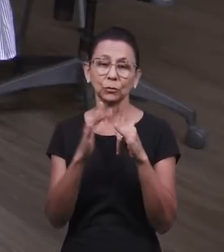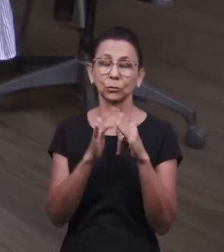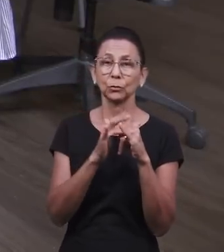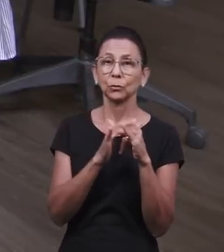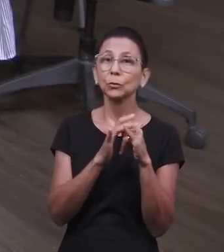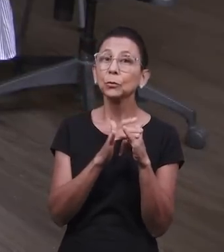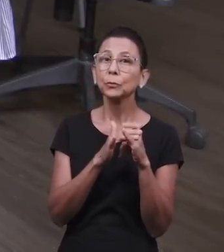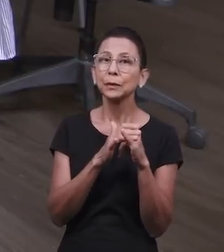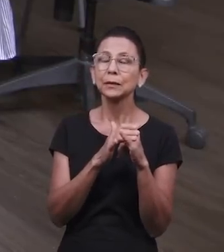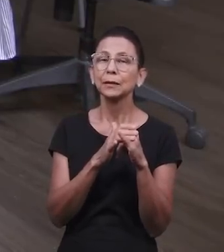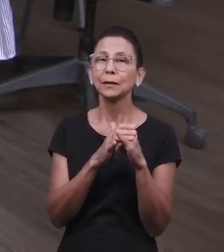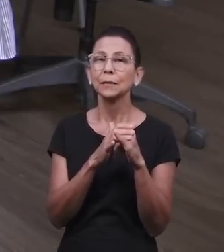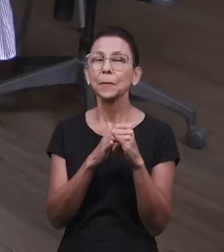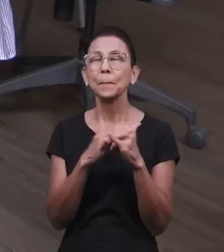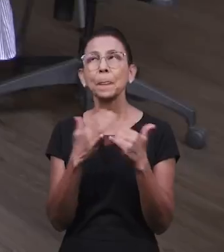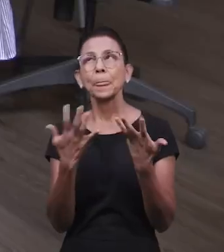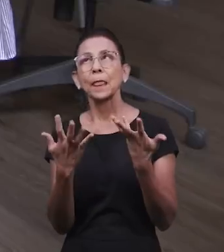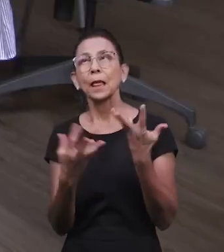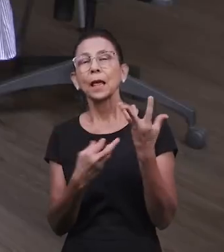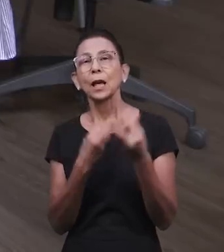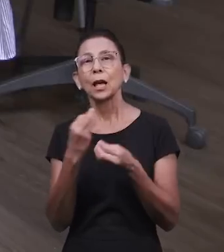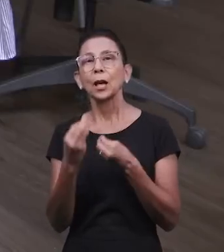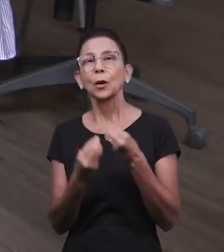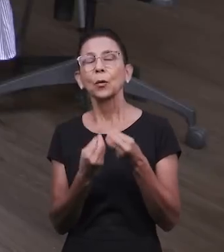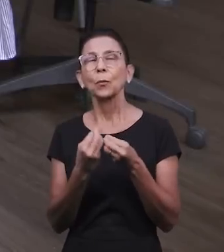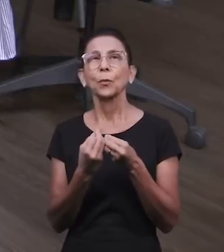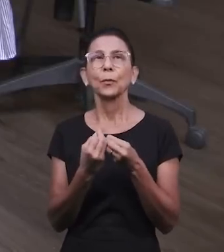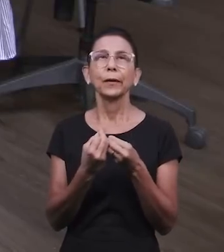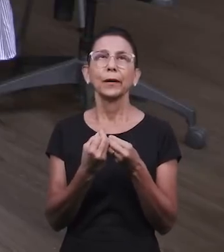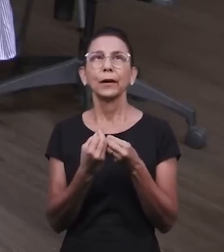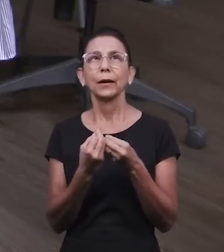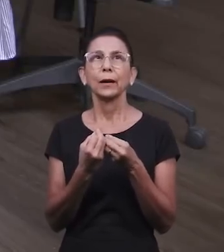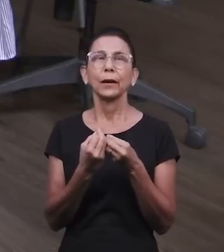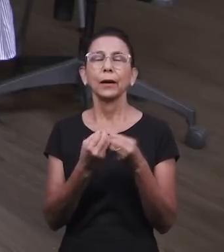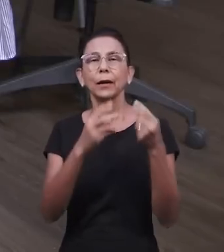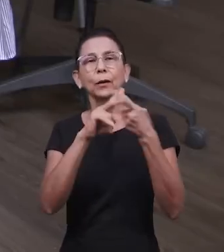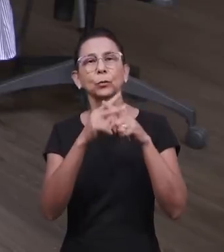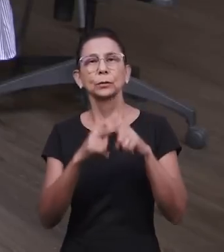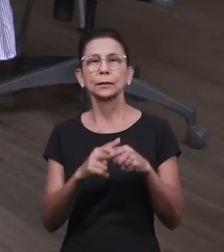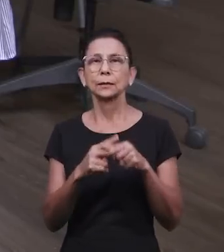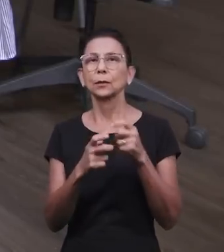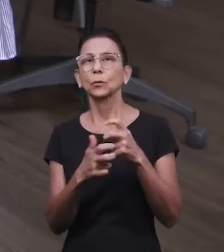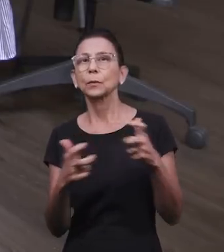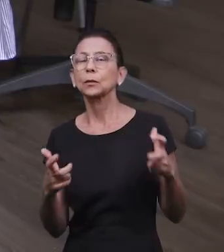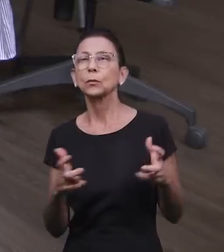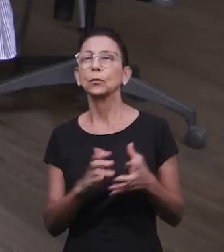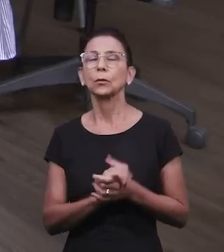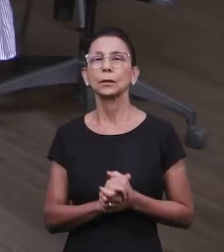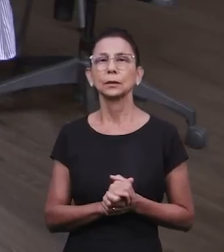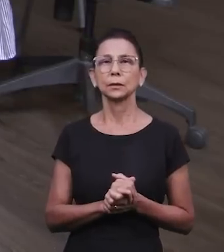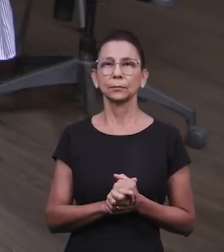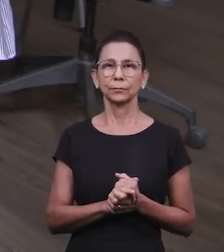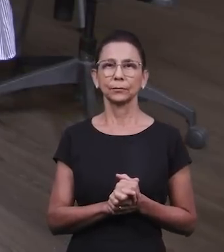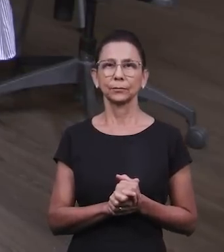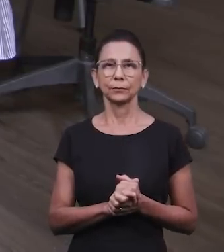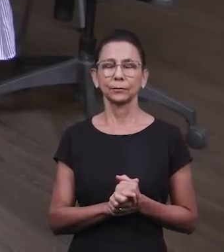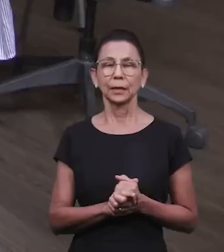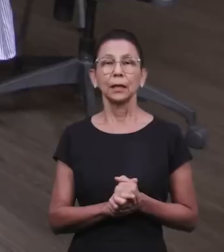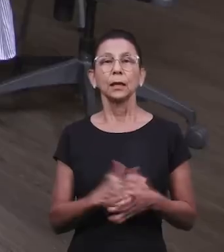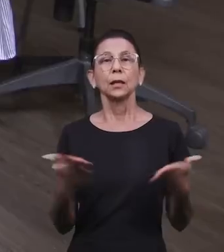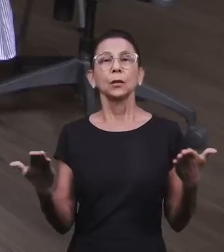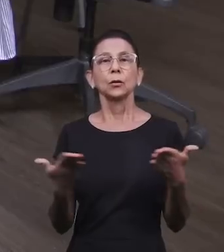YouTube, assim como a gente pergunta assim, como amarrar alguma coisa, como consertar alguma coisa, as pessoas estão perguntando assim, como vencer a